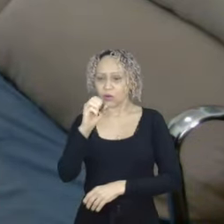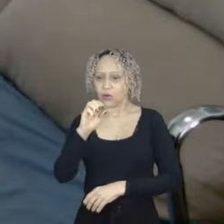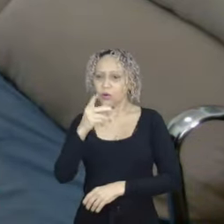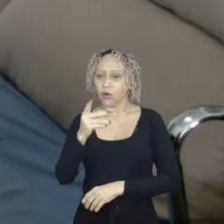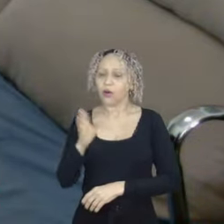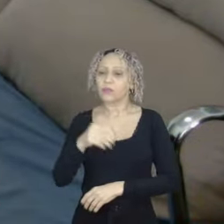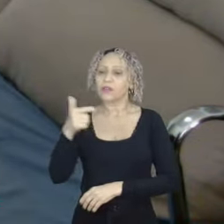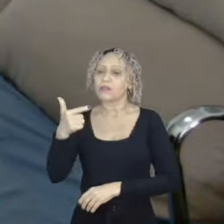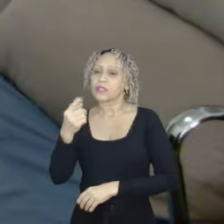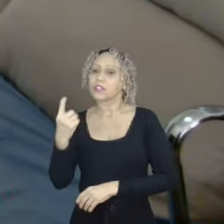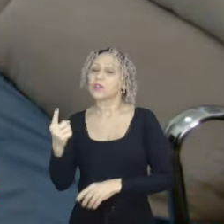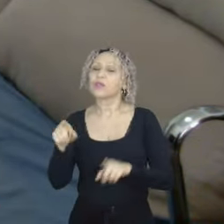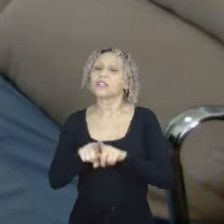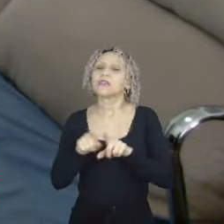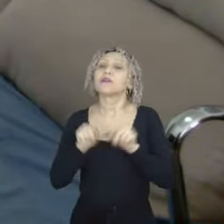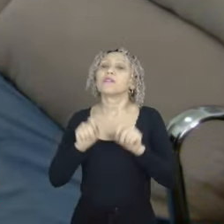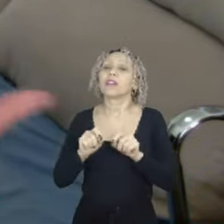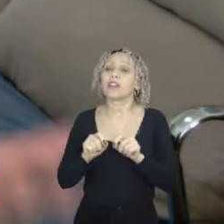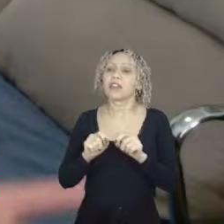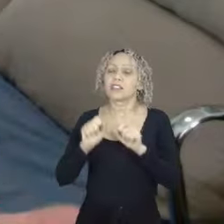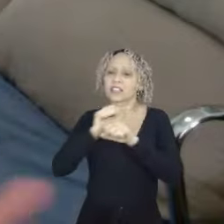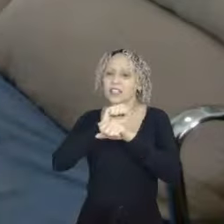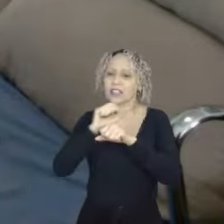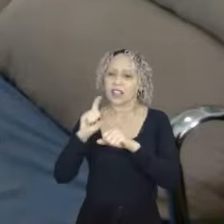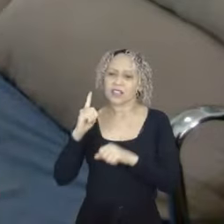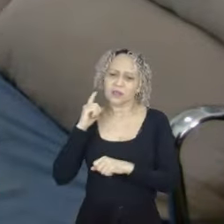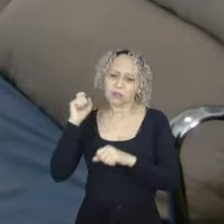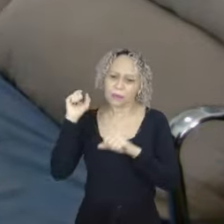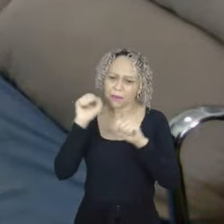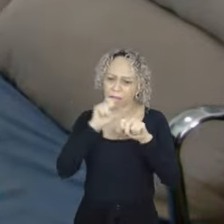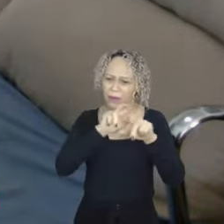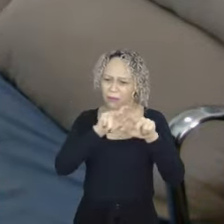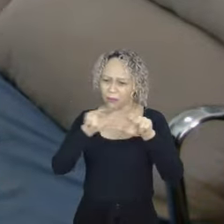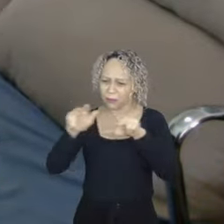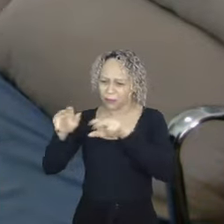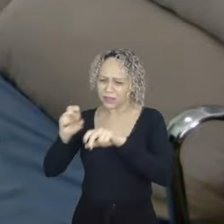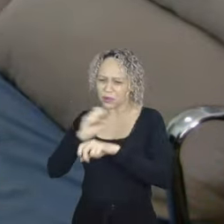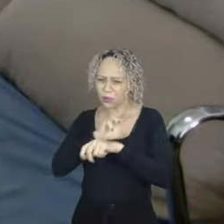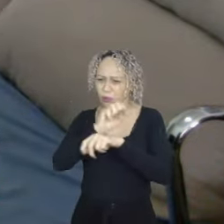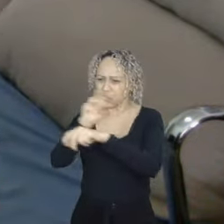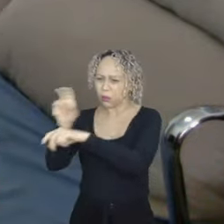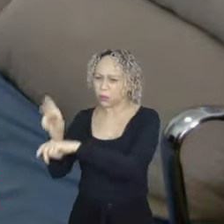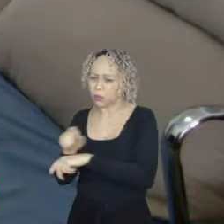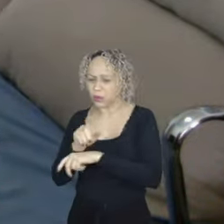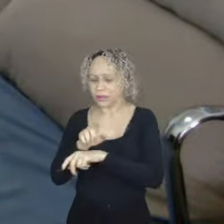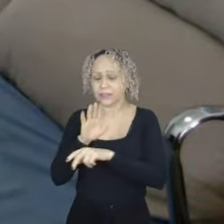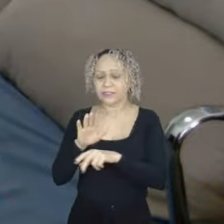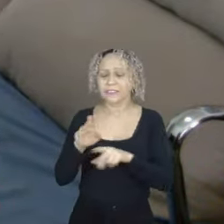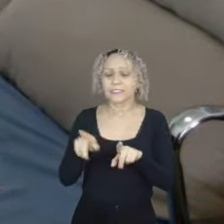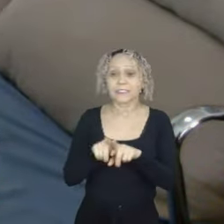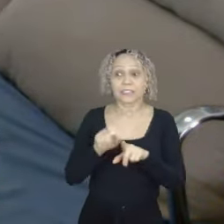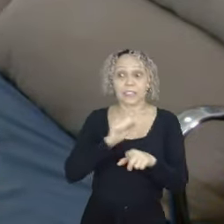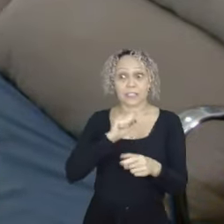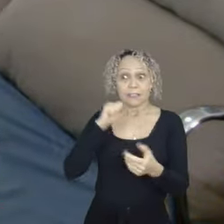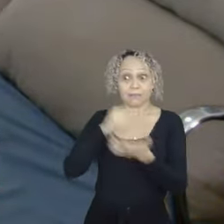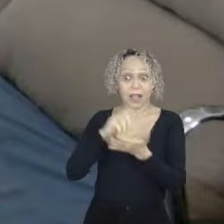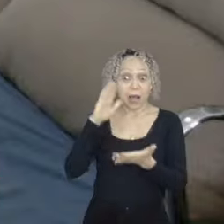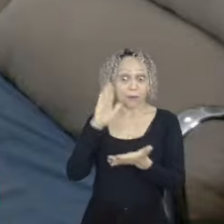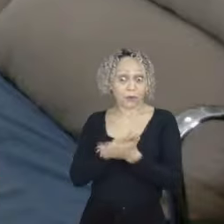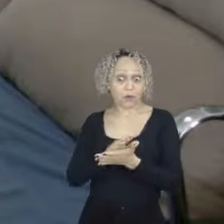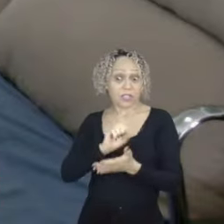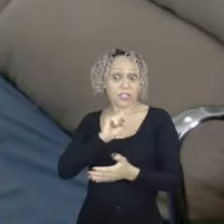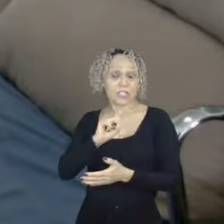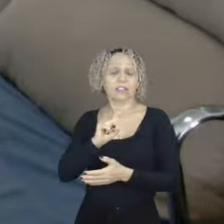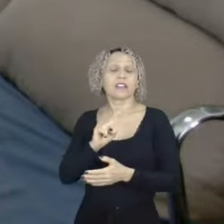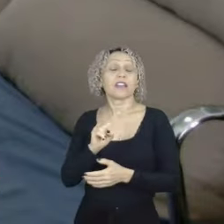gases poluentes, além do comprometimento, aliás, nunca cumprido, diga-se de passagem, né, do pagamento ali de 100 bilhões de euros por